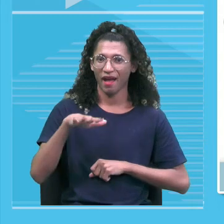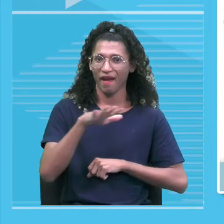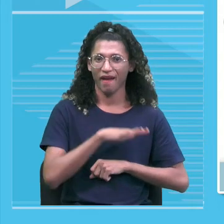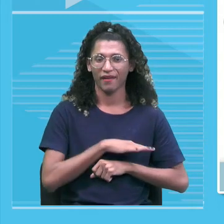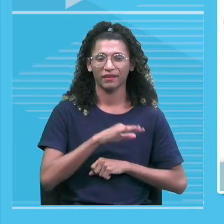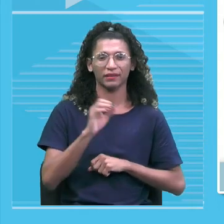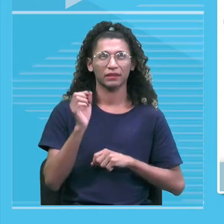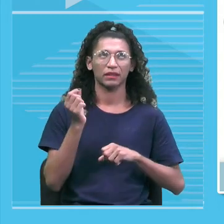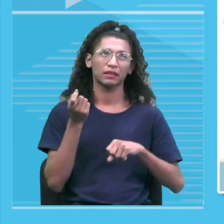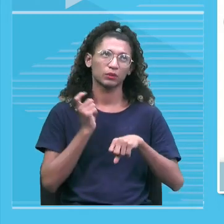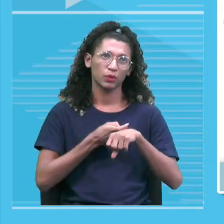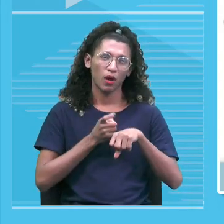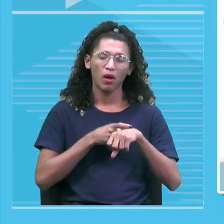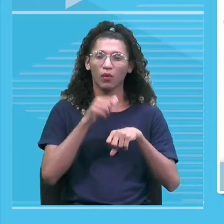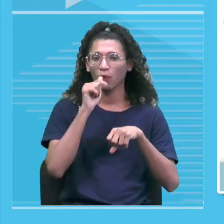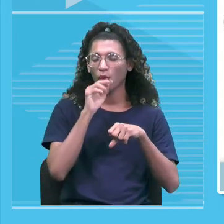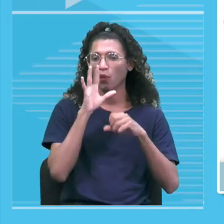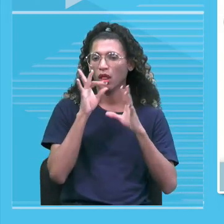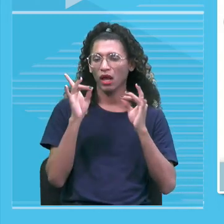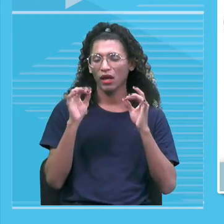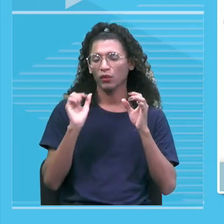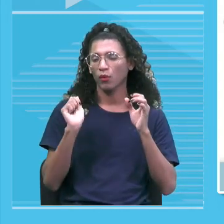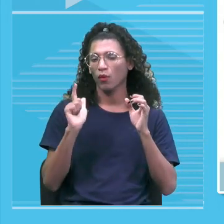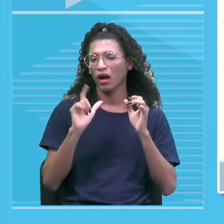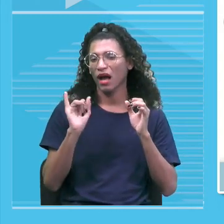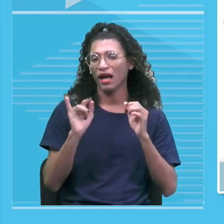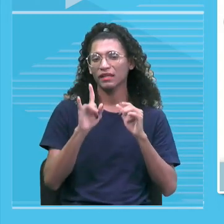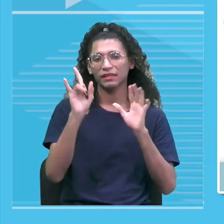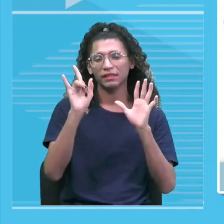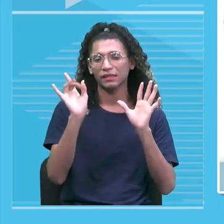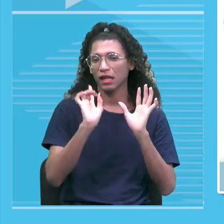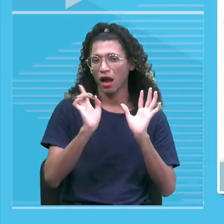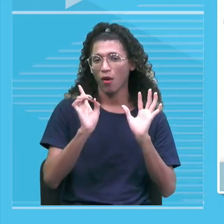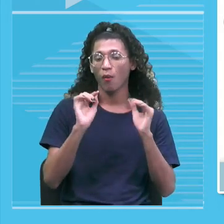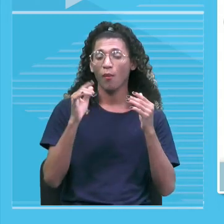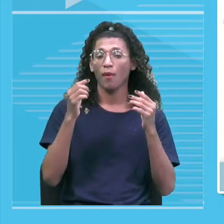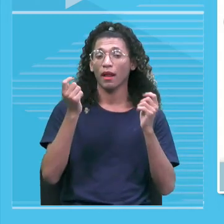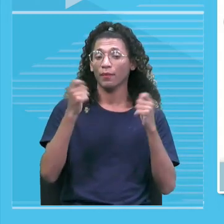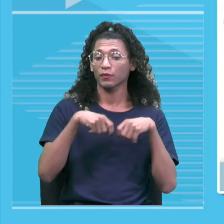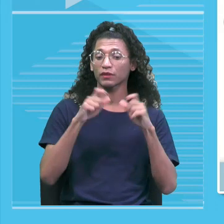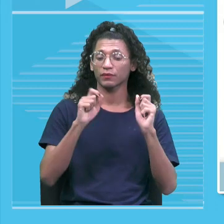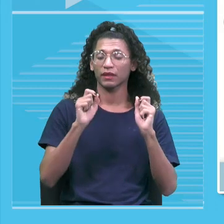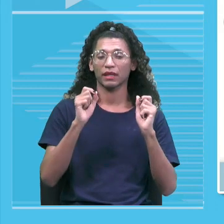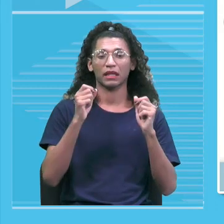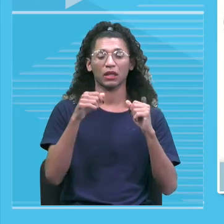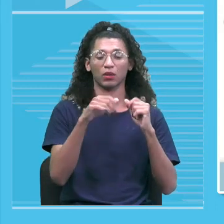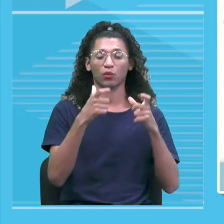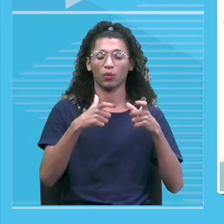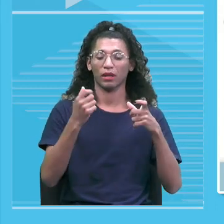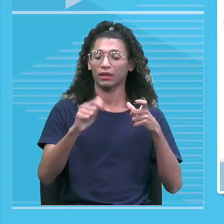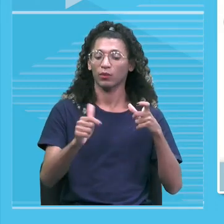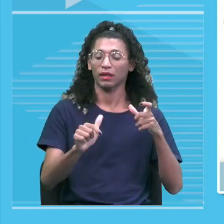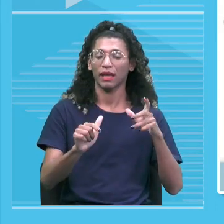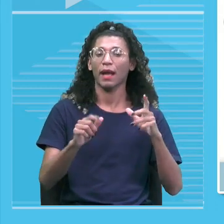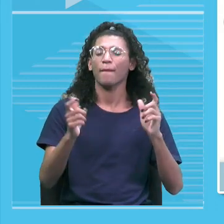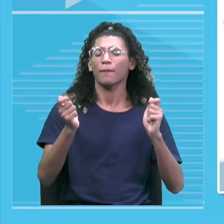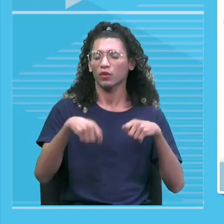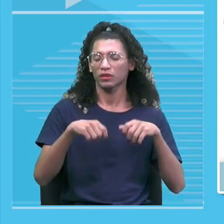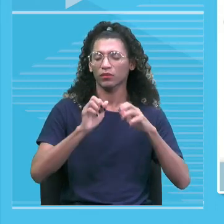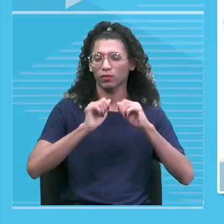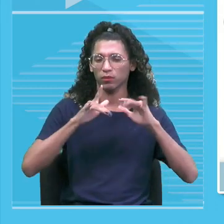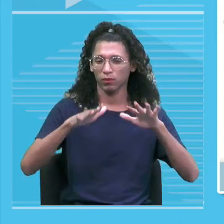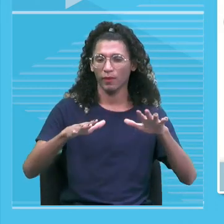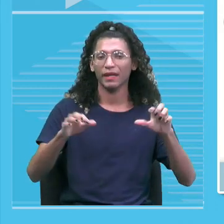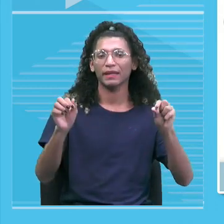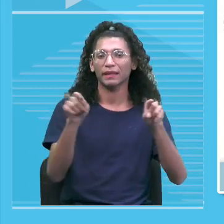pode se propagar onde não tem matéria mas também onde